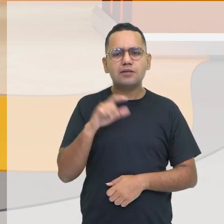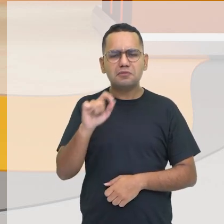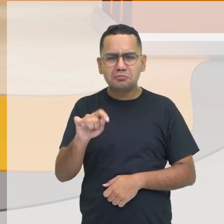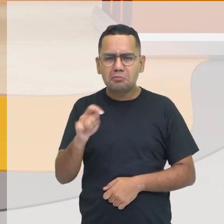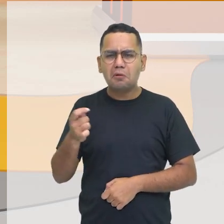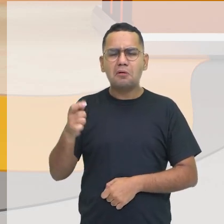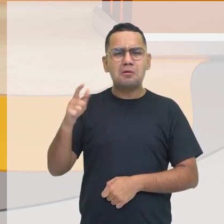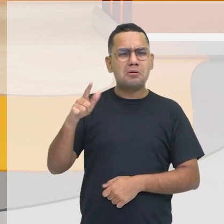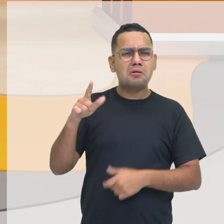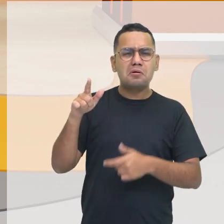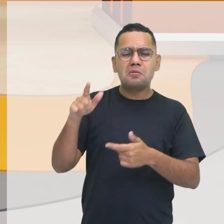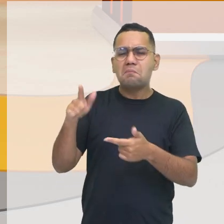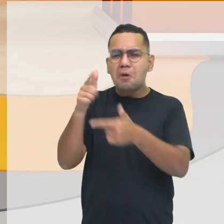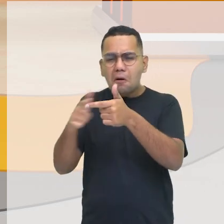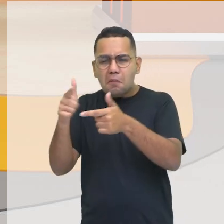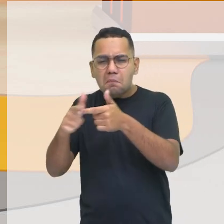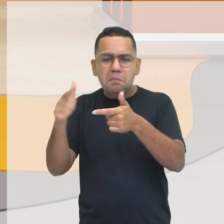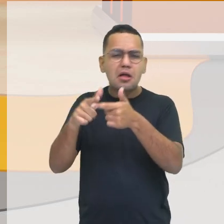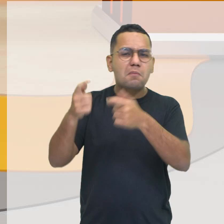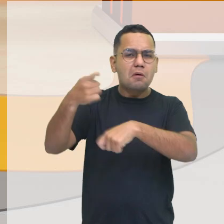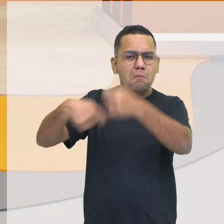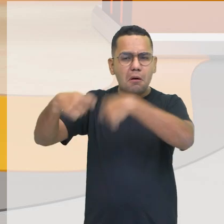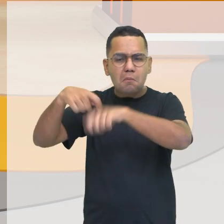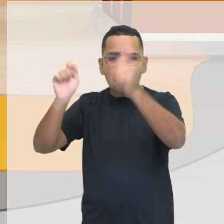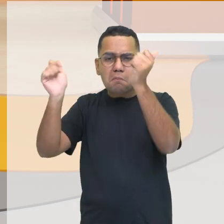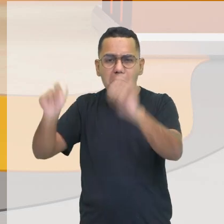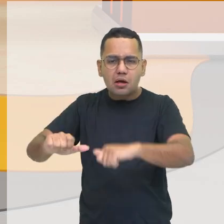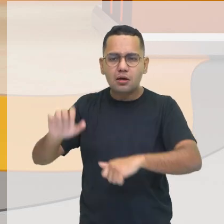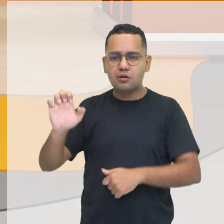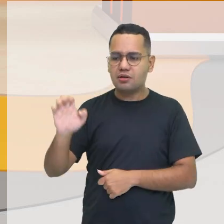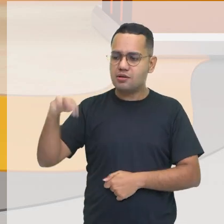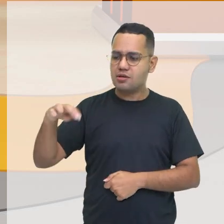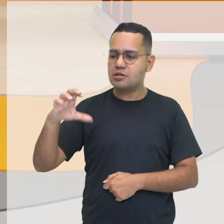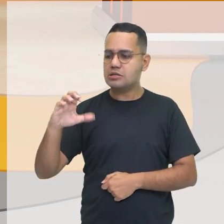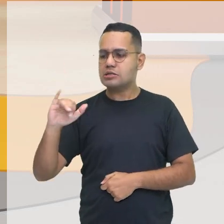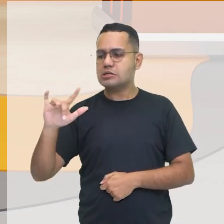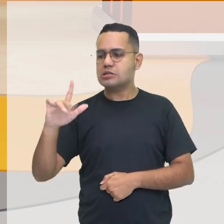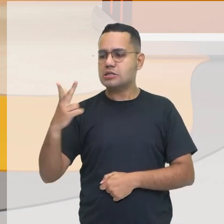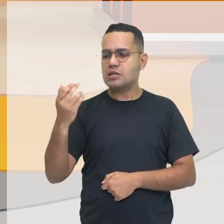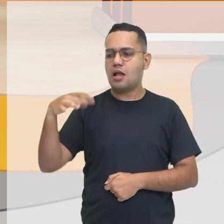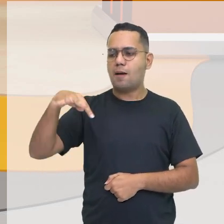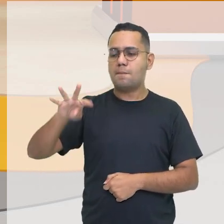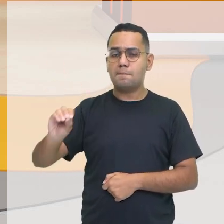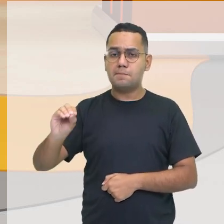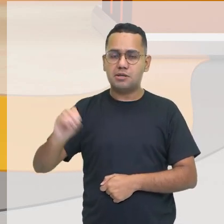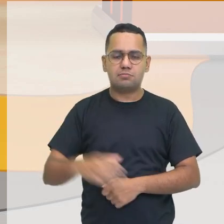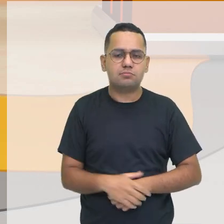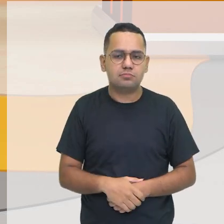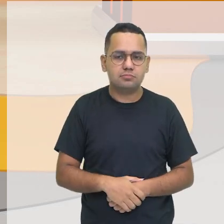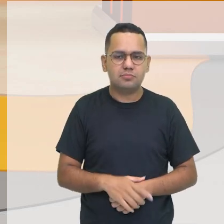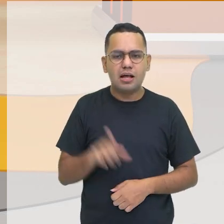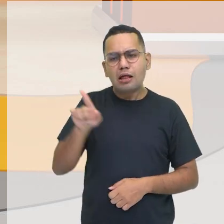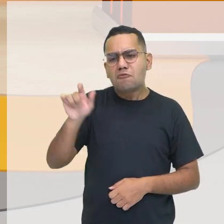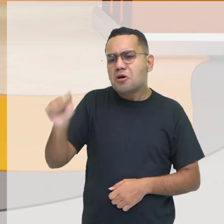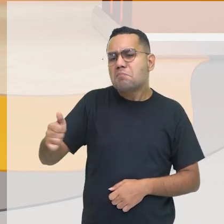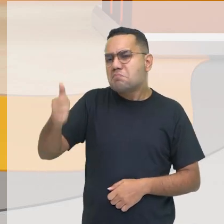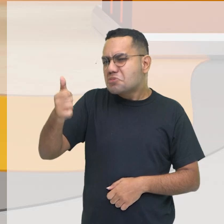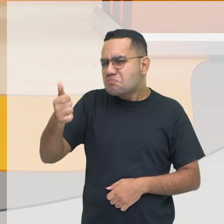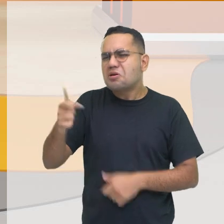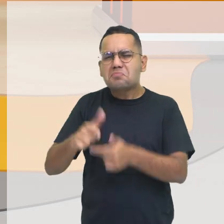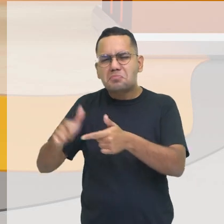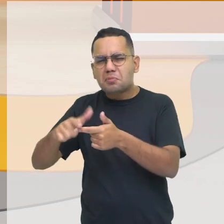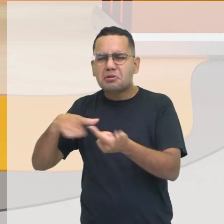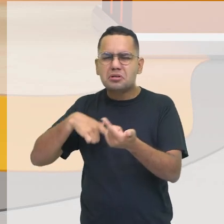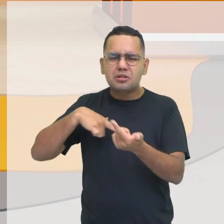do encilhamento, que foi a primeira crise da República Brasileira. Essa crise ela